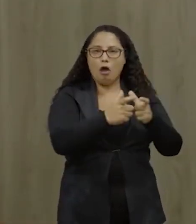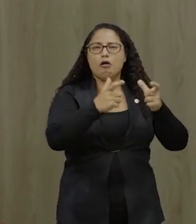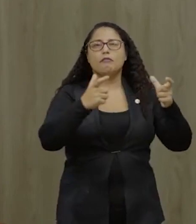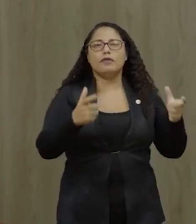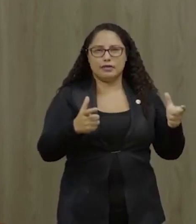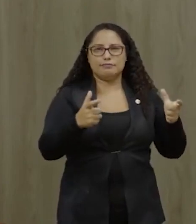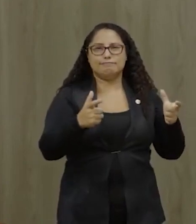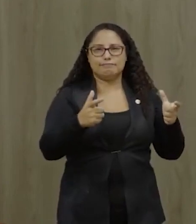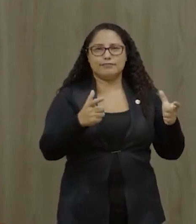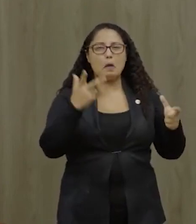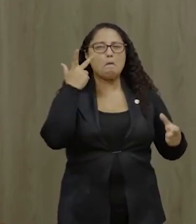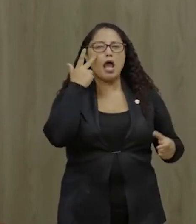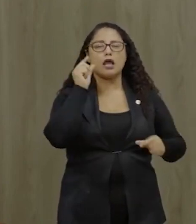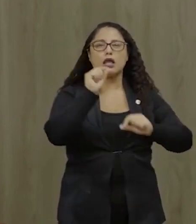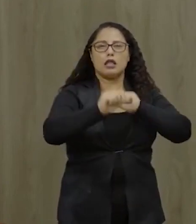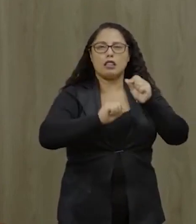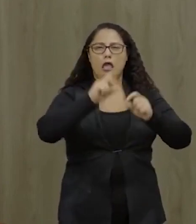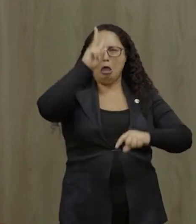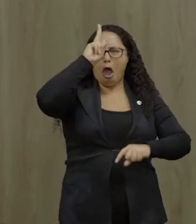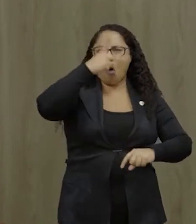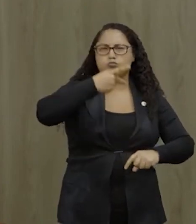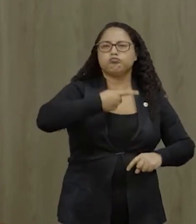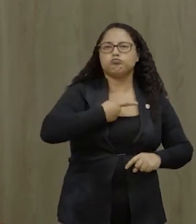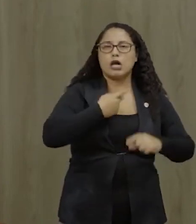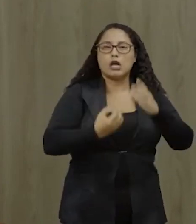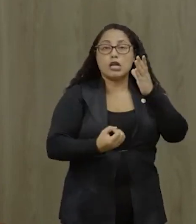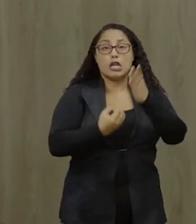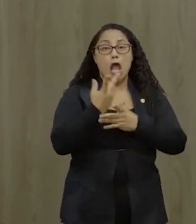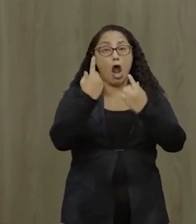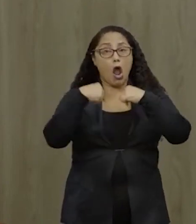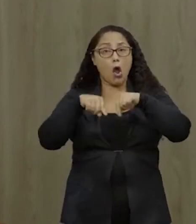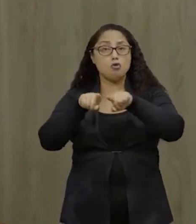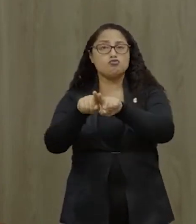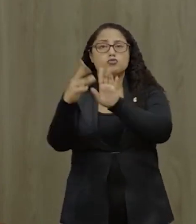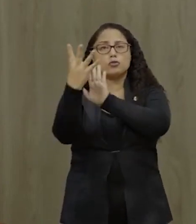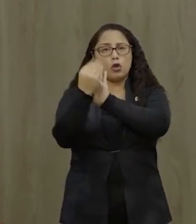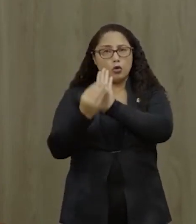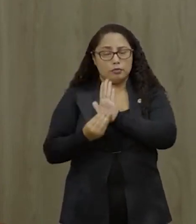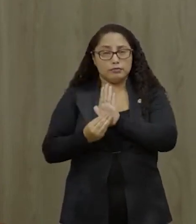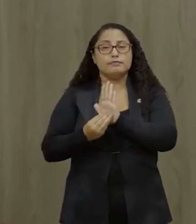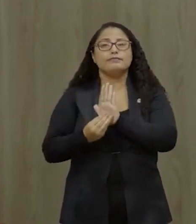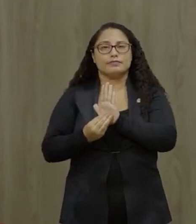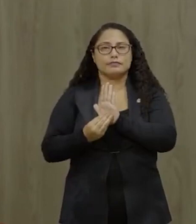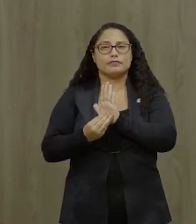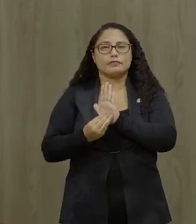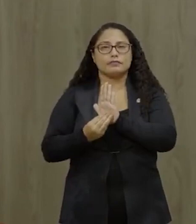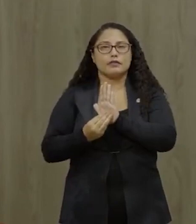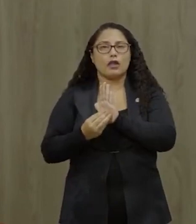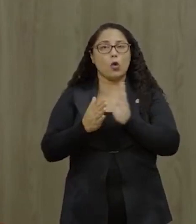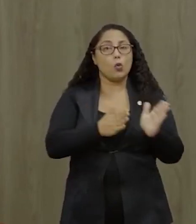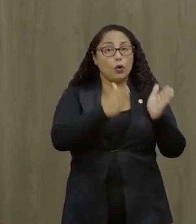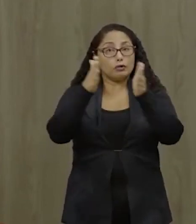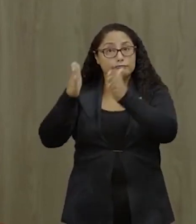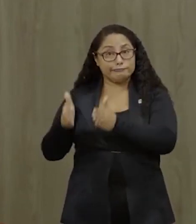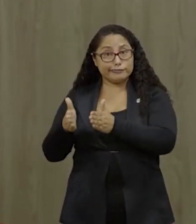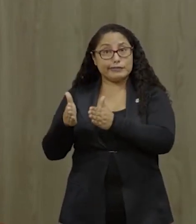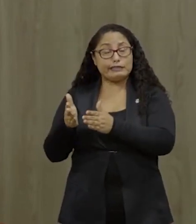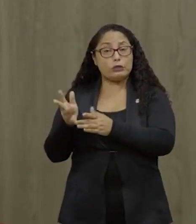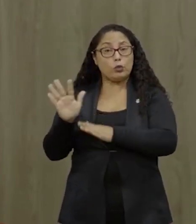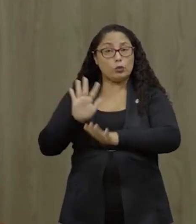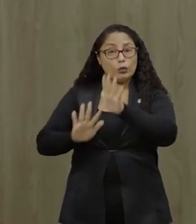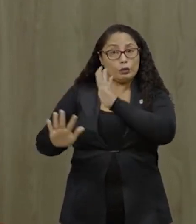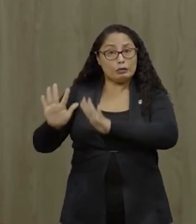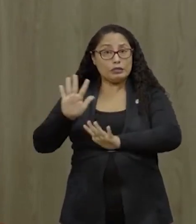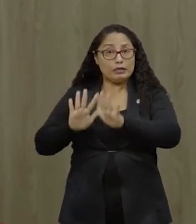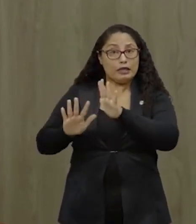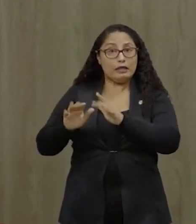aumenta para que haja automações e gerações automáticas de conteúdo, ao outro lado do respaldo, né?